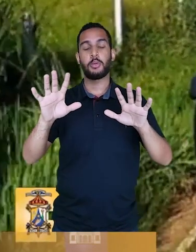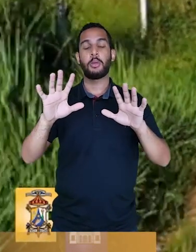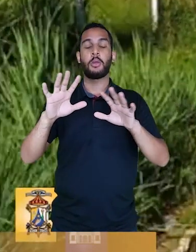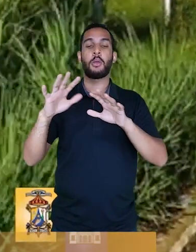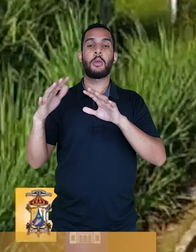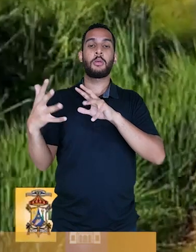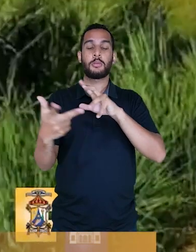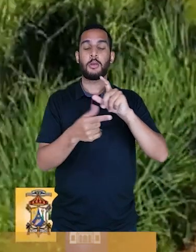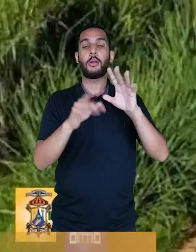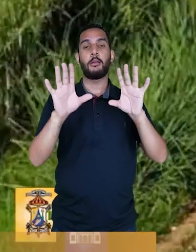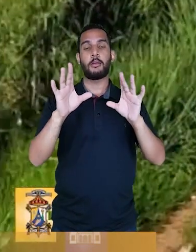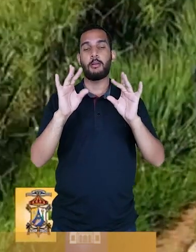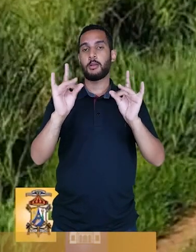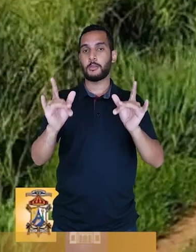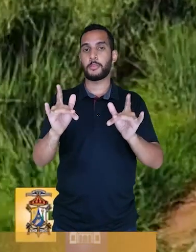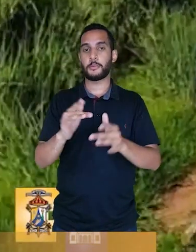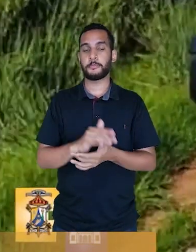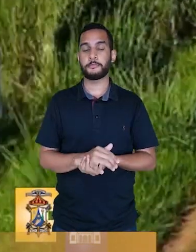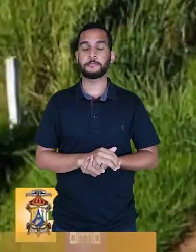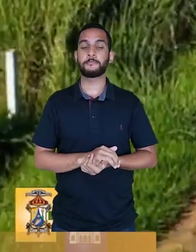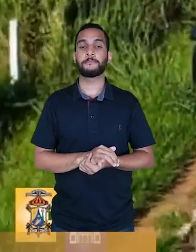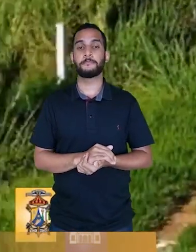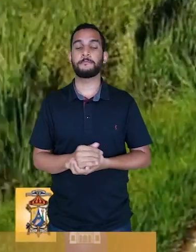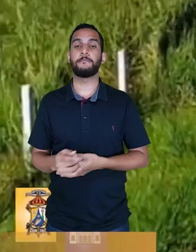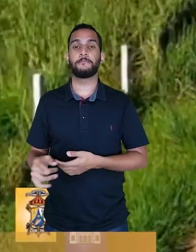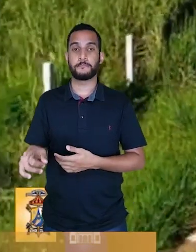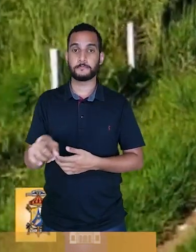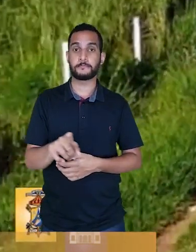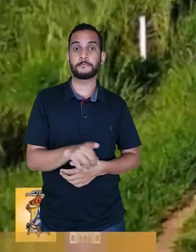do Covid-19.